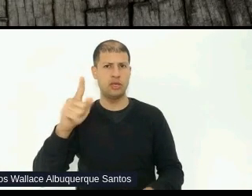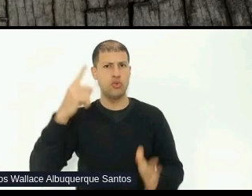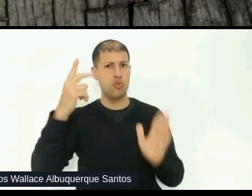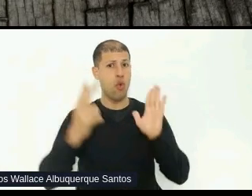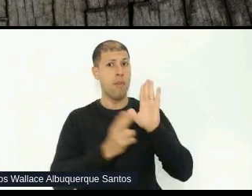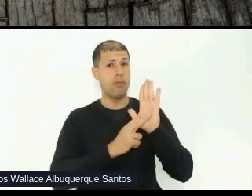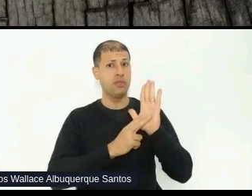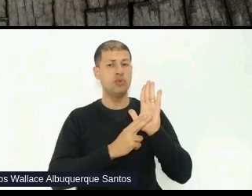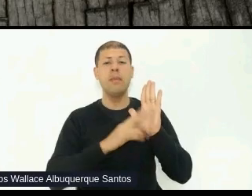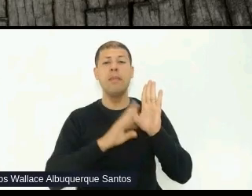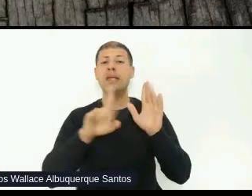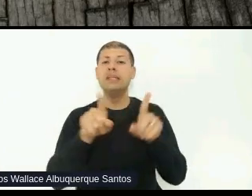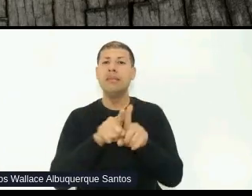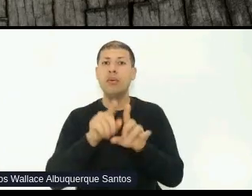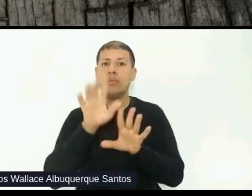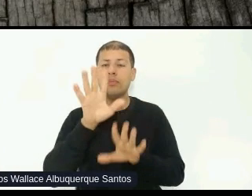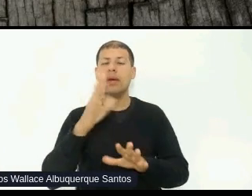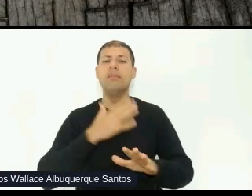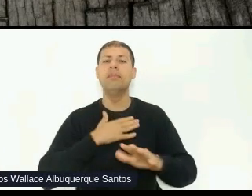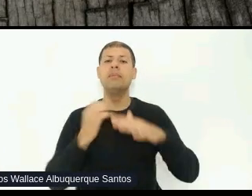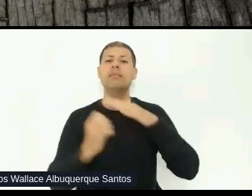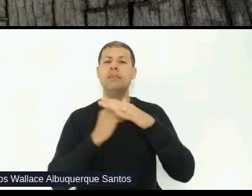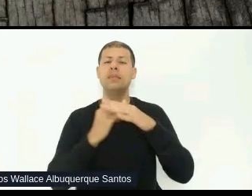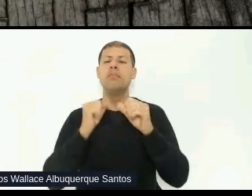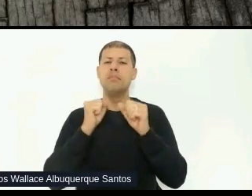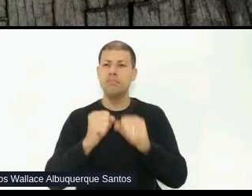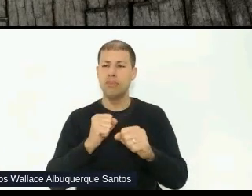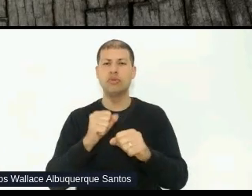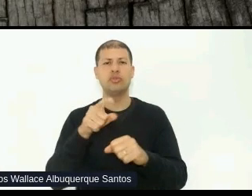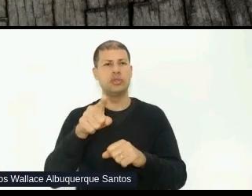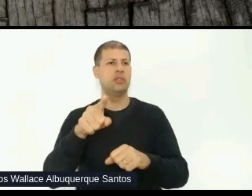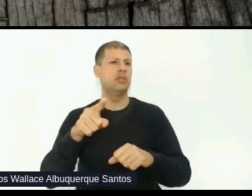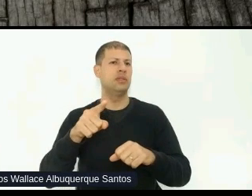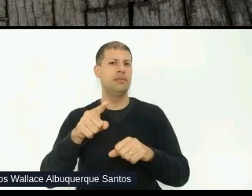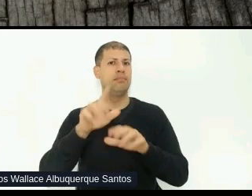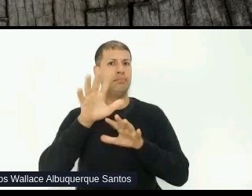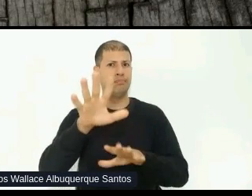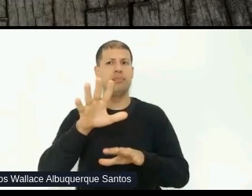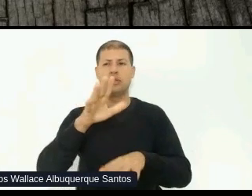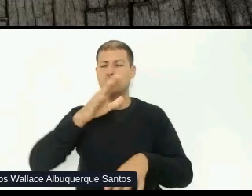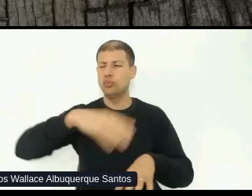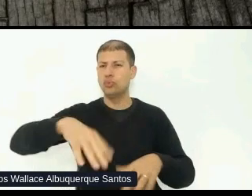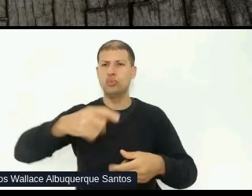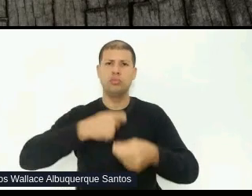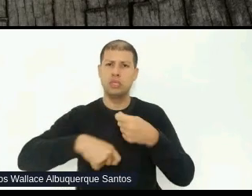mas também no impacto que a minha empresa pode causar no mercado e na sociedade. Tá?